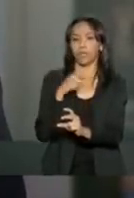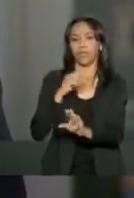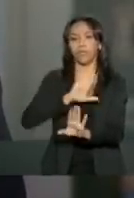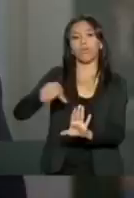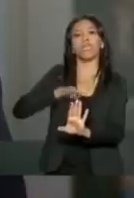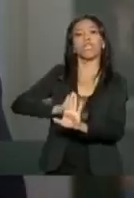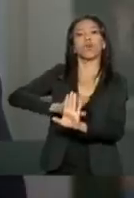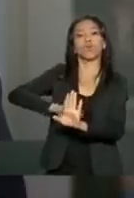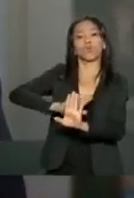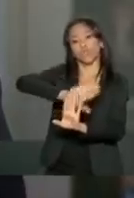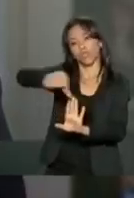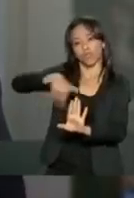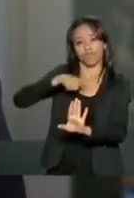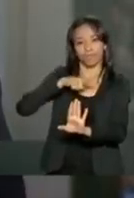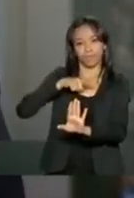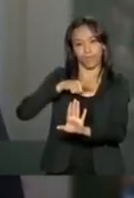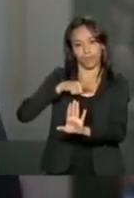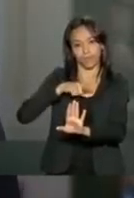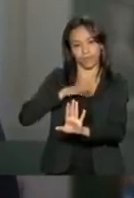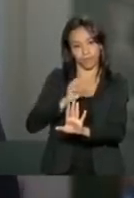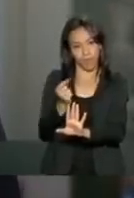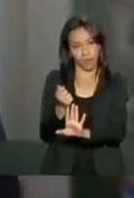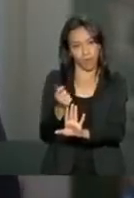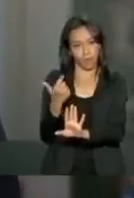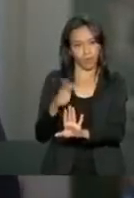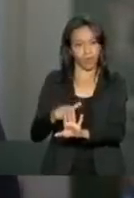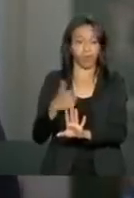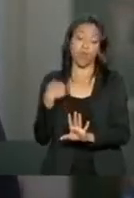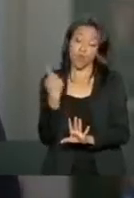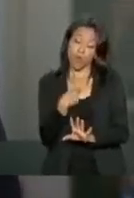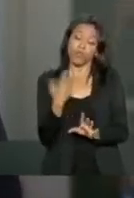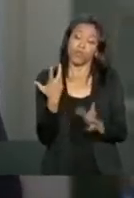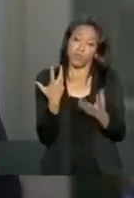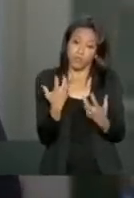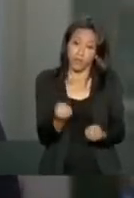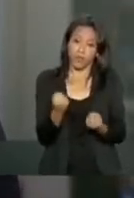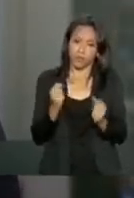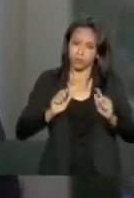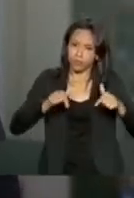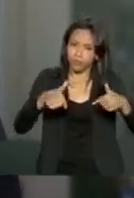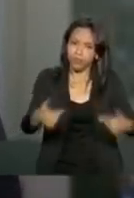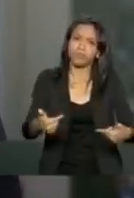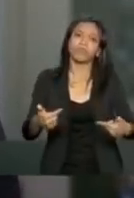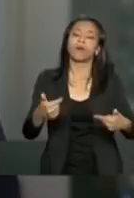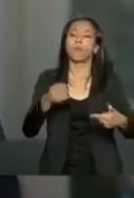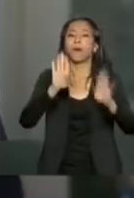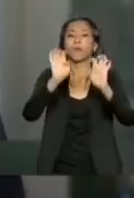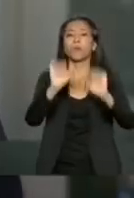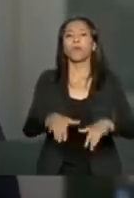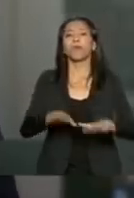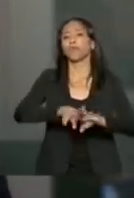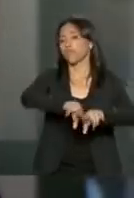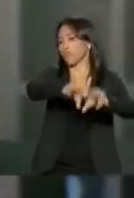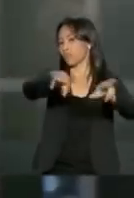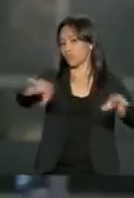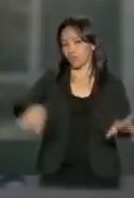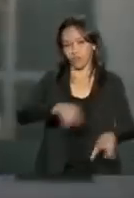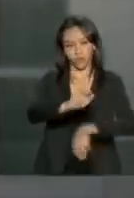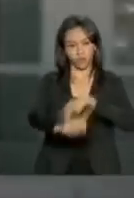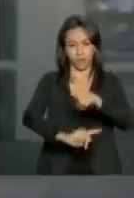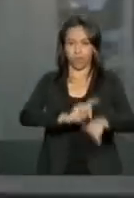Então estamos também emanados nesse objetivo para o bem dos nossos povos.